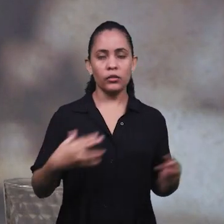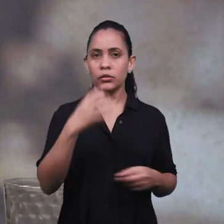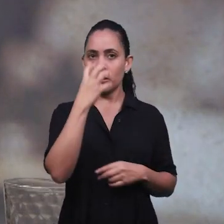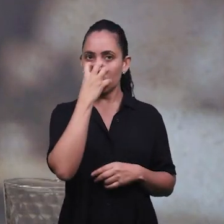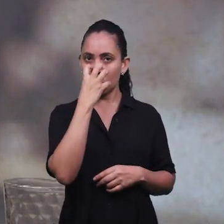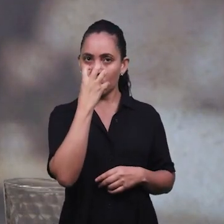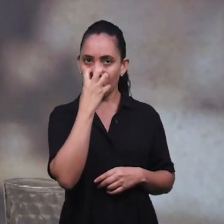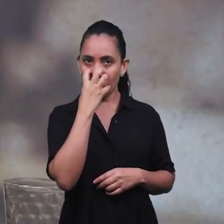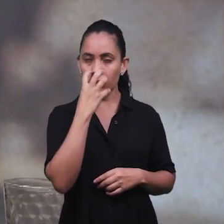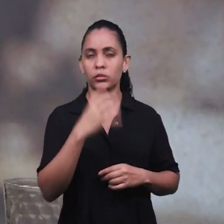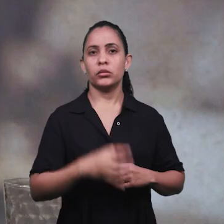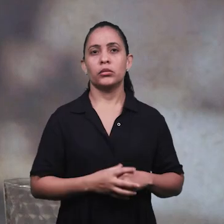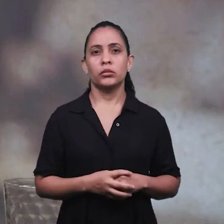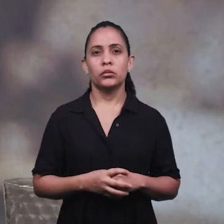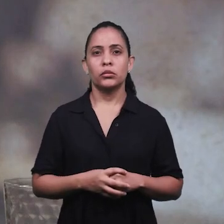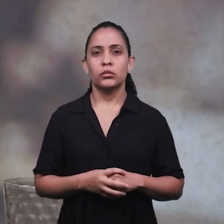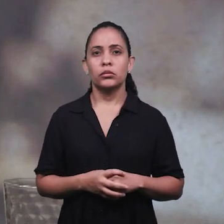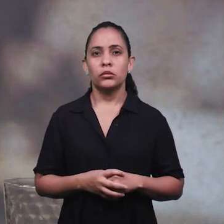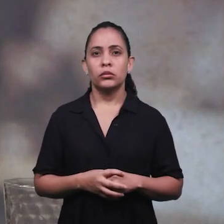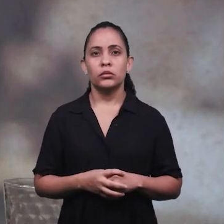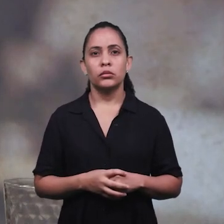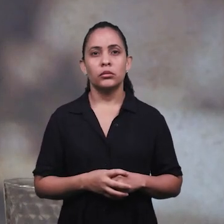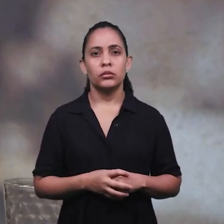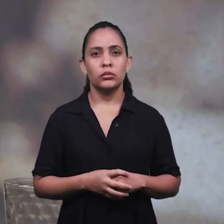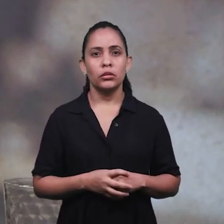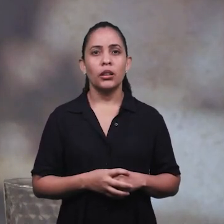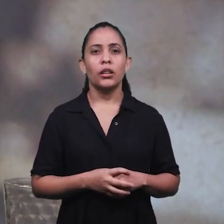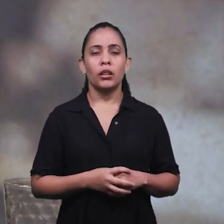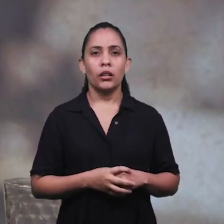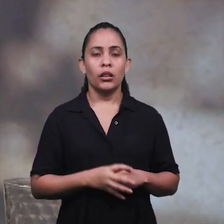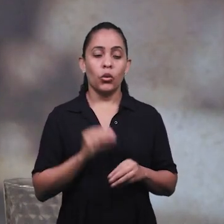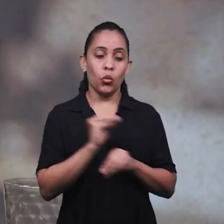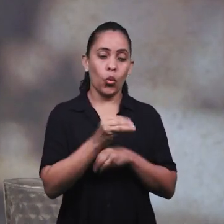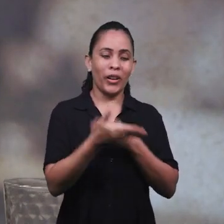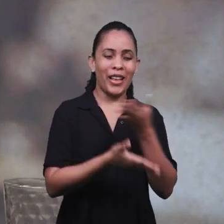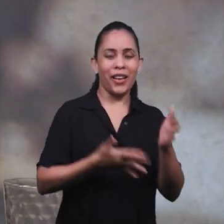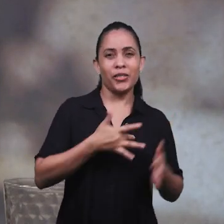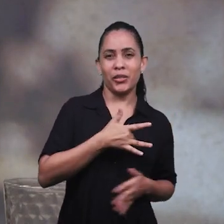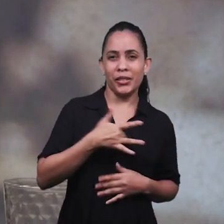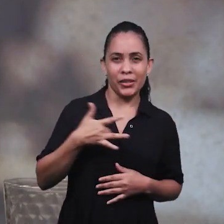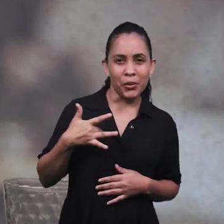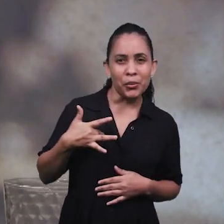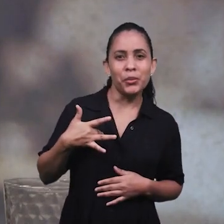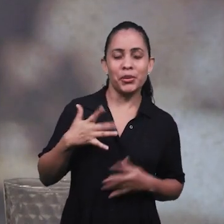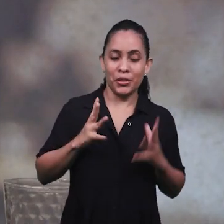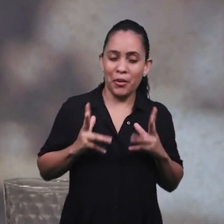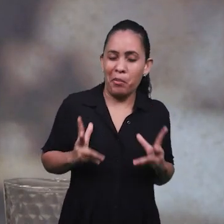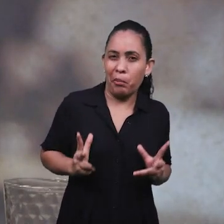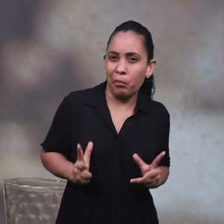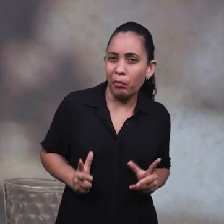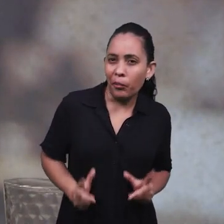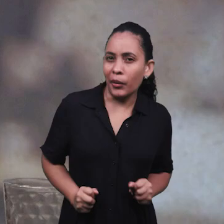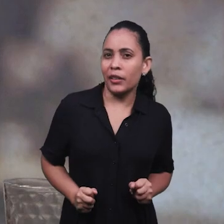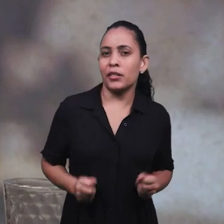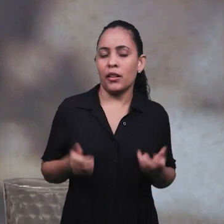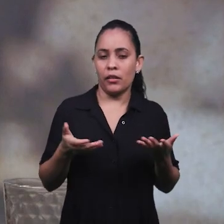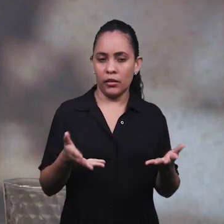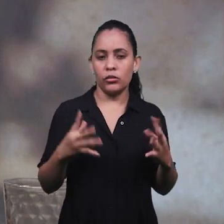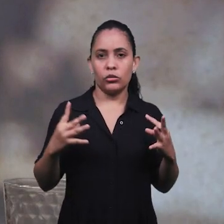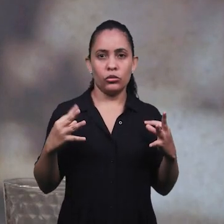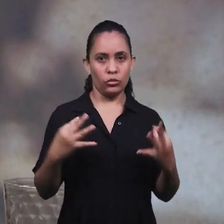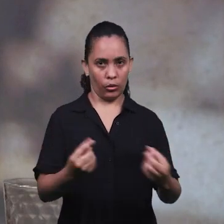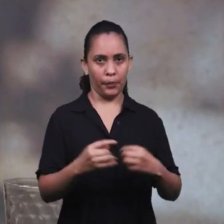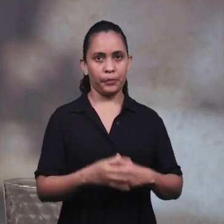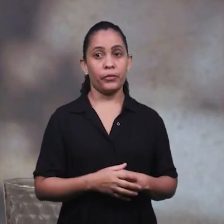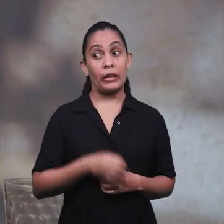animais, comprometer ali a higiene e a limpeza, né, de todo o complexo condominial.